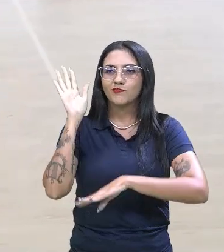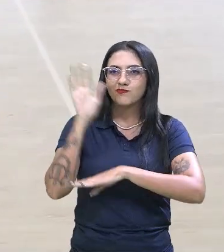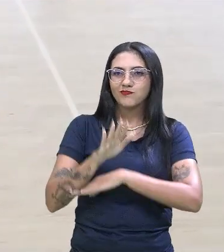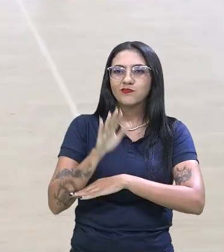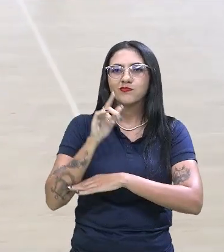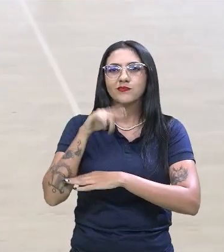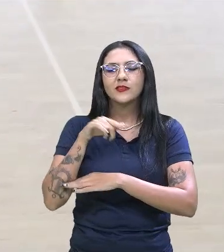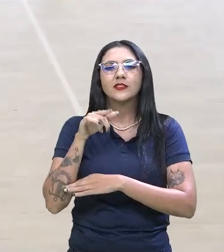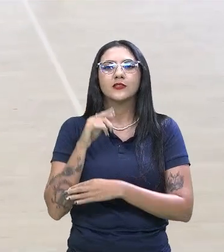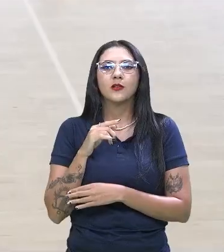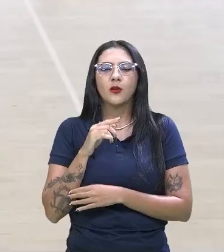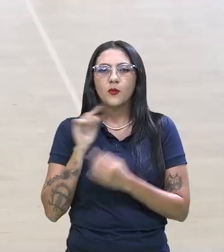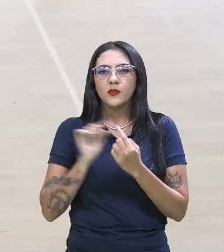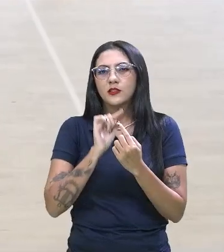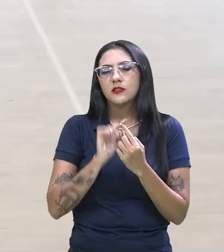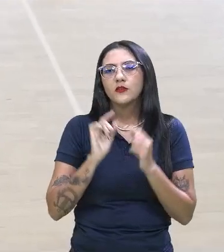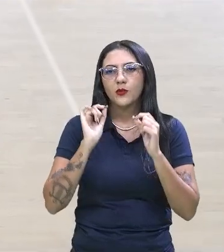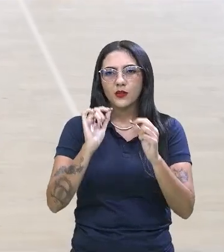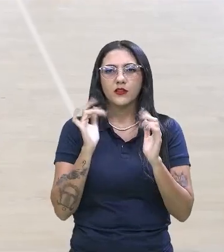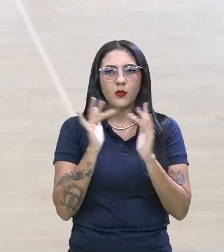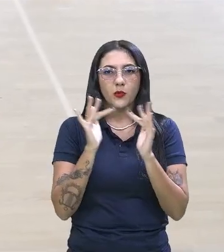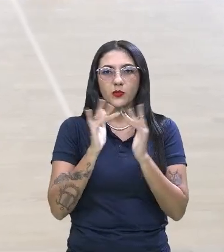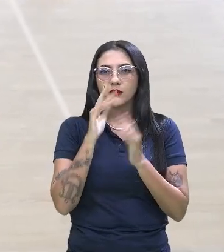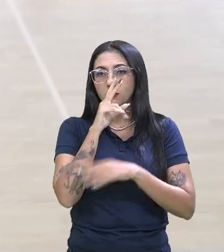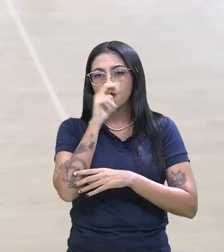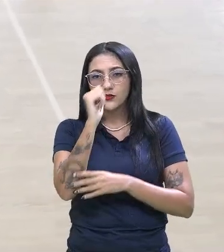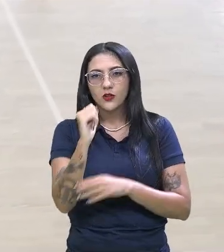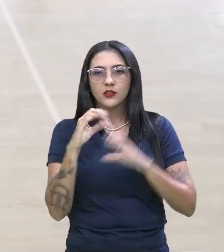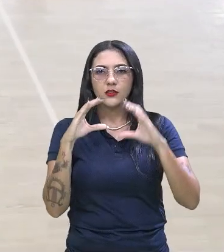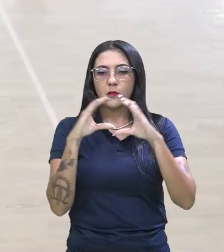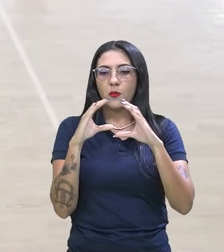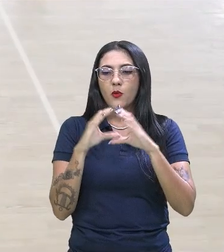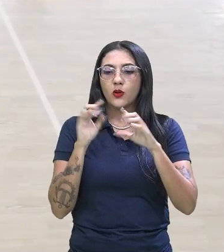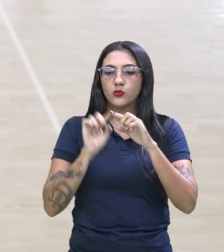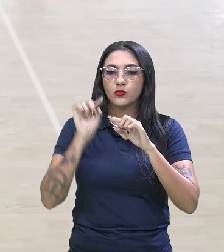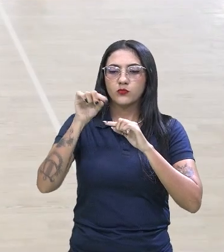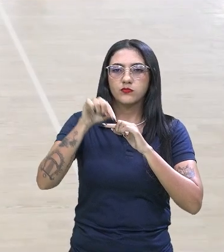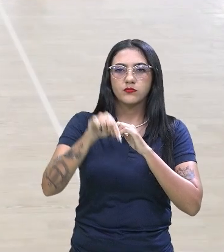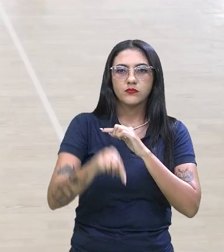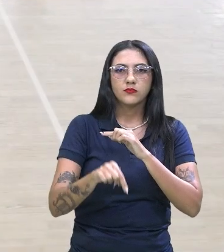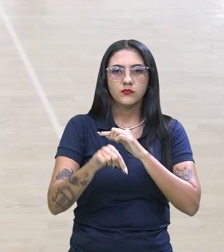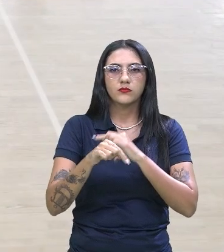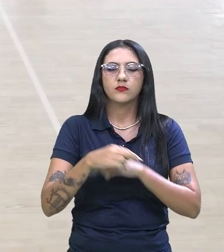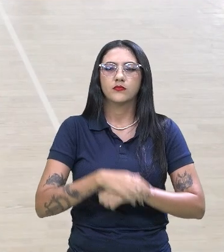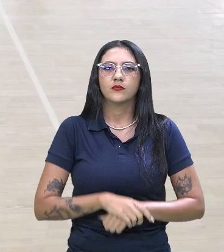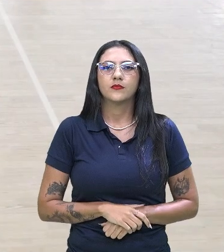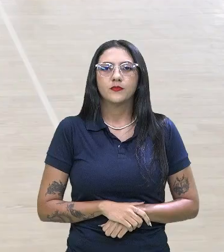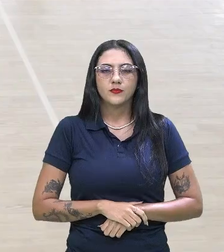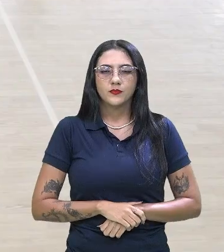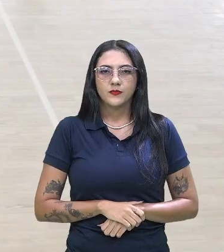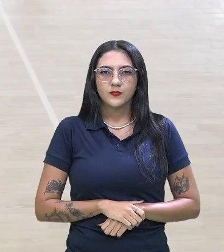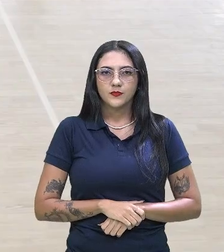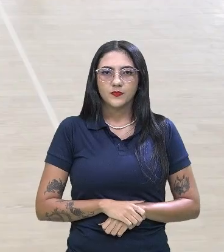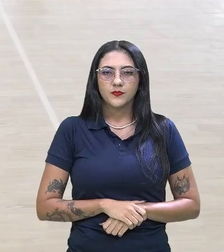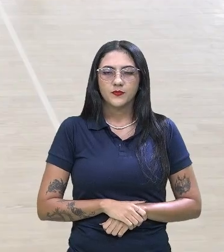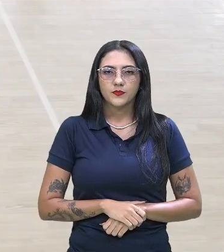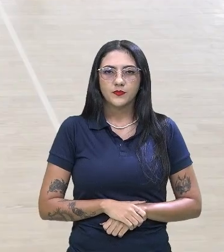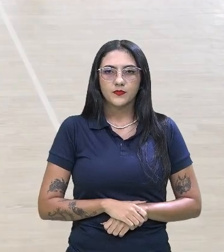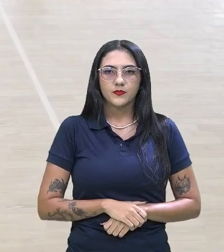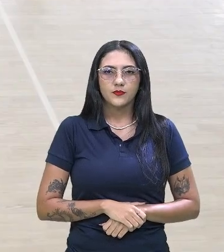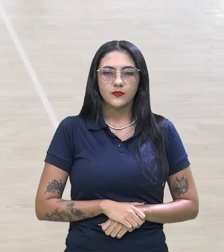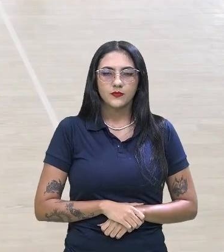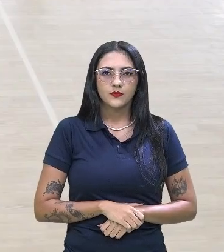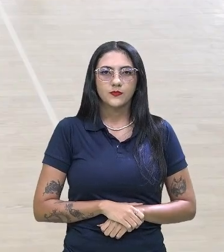objetivo cravar a bola na quadra adversária, reiniciando assim toda a movimentação. Recepção,